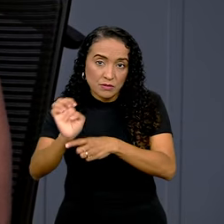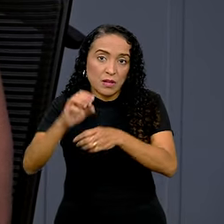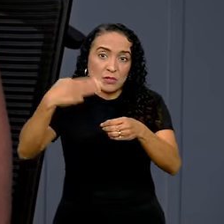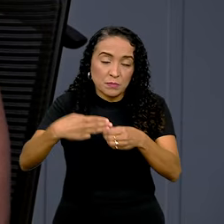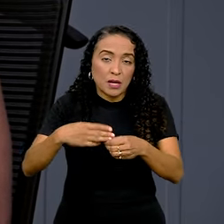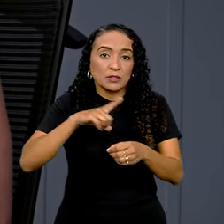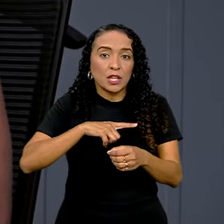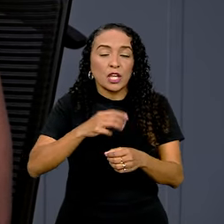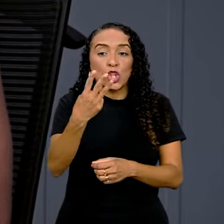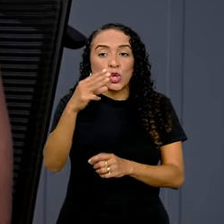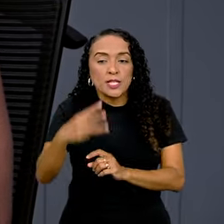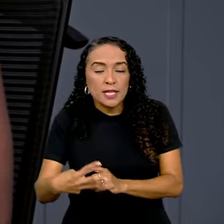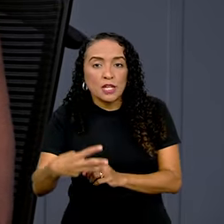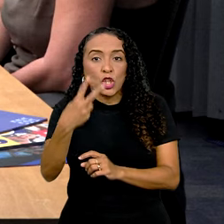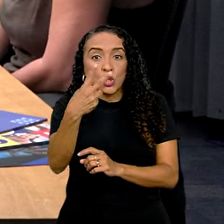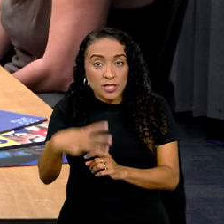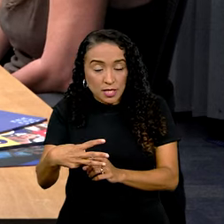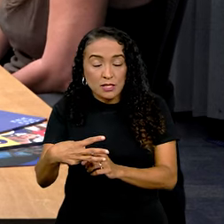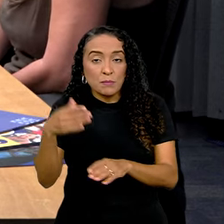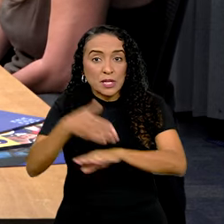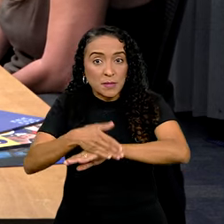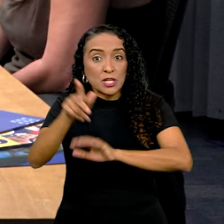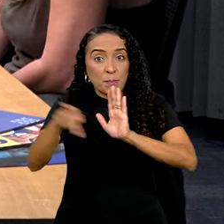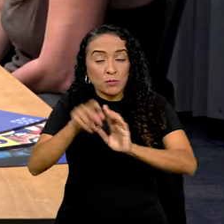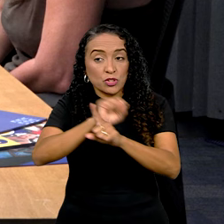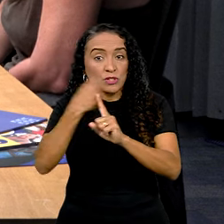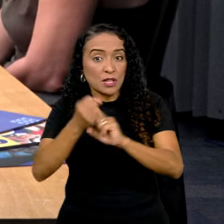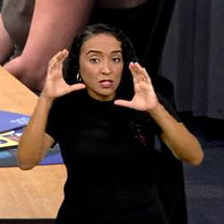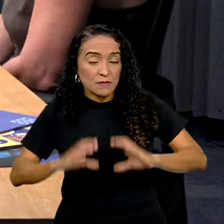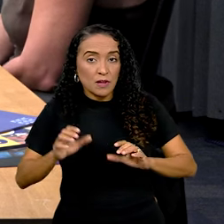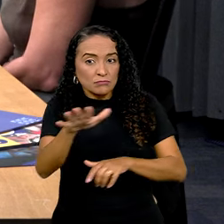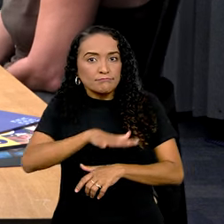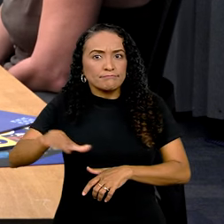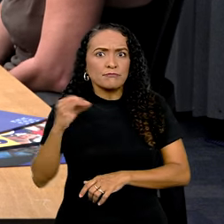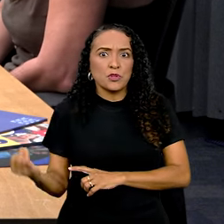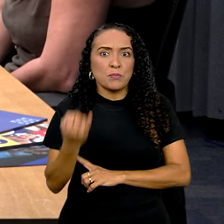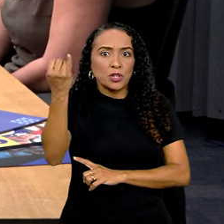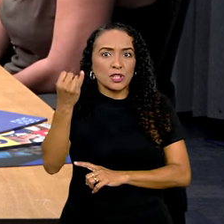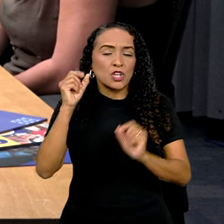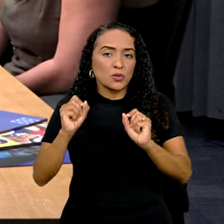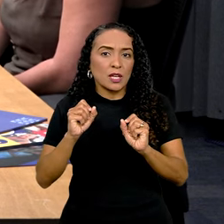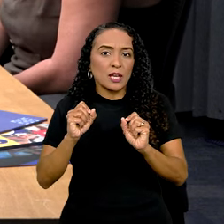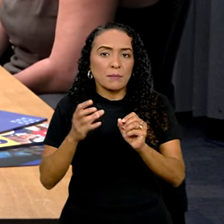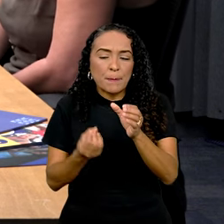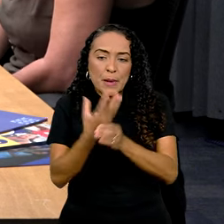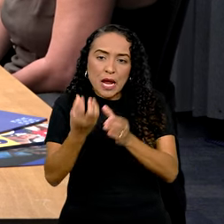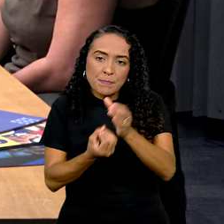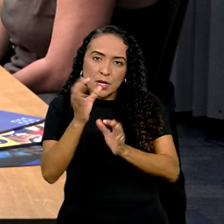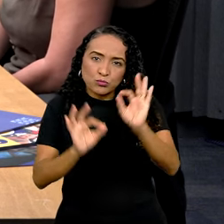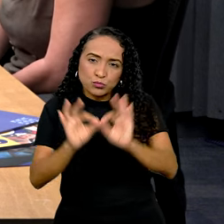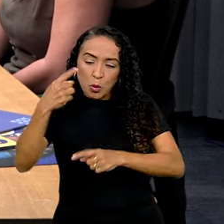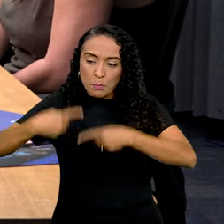2/3 da dos participantes desse conselho vem da sociedade civil e esse é um espaço super importante paraa